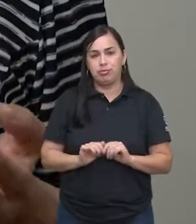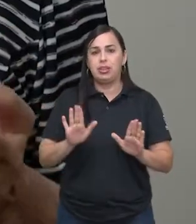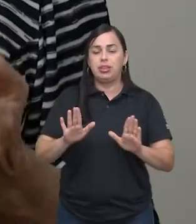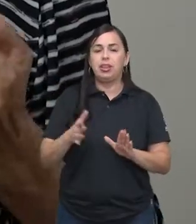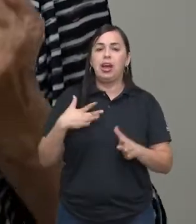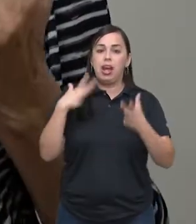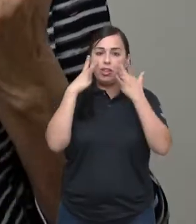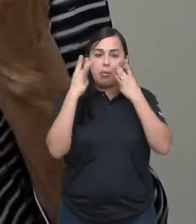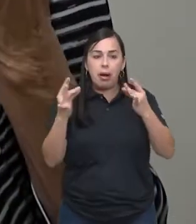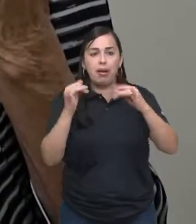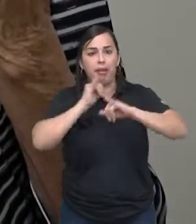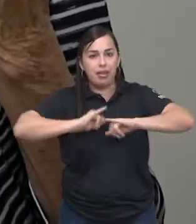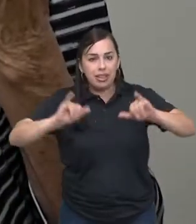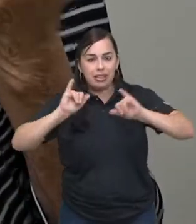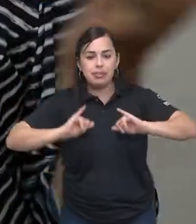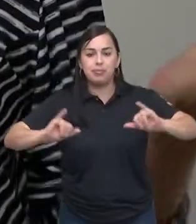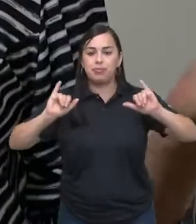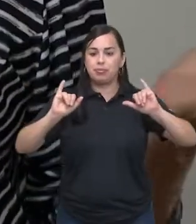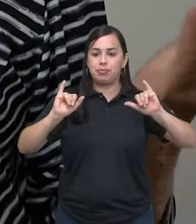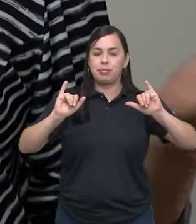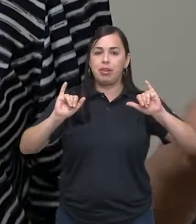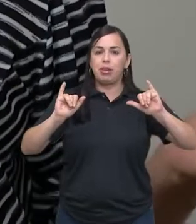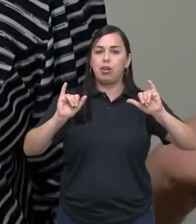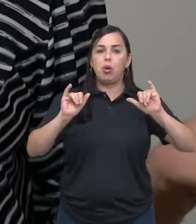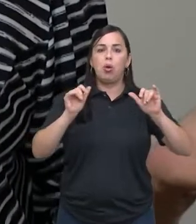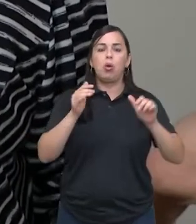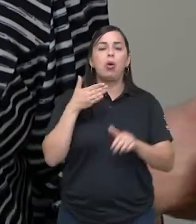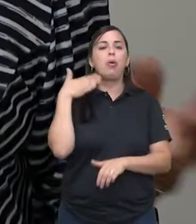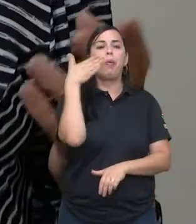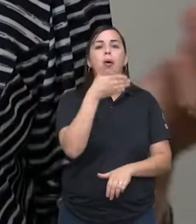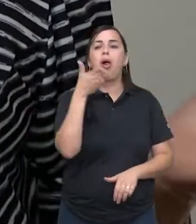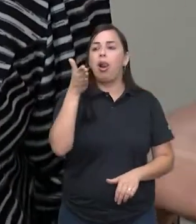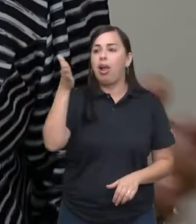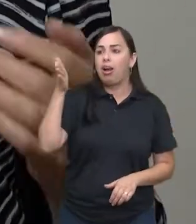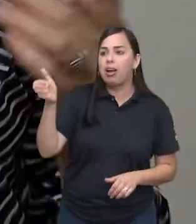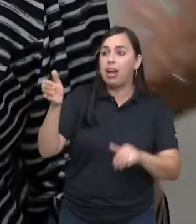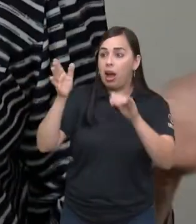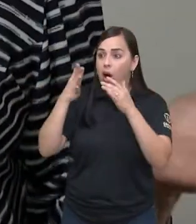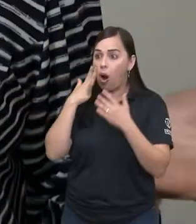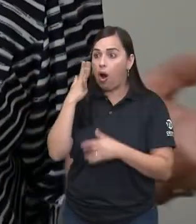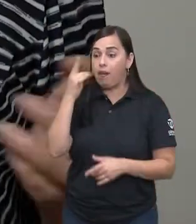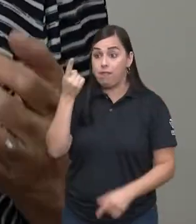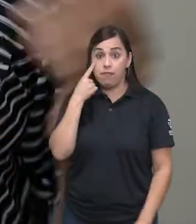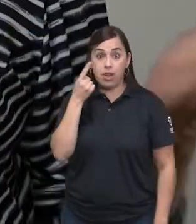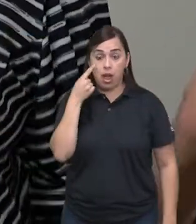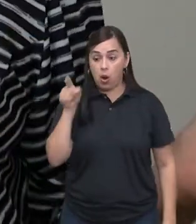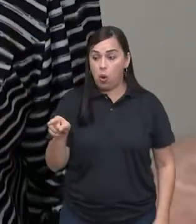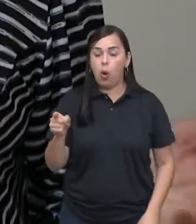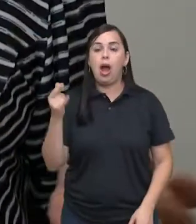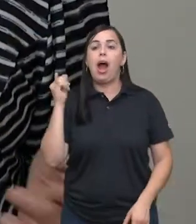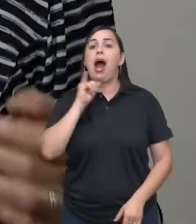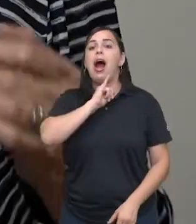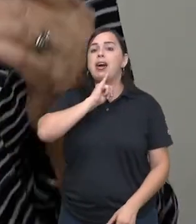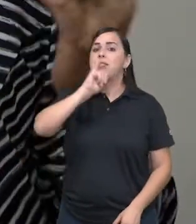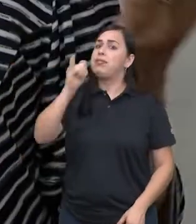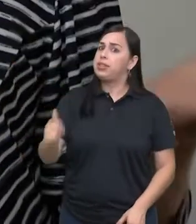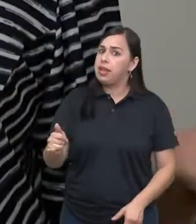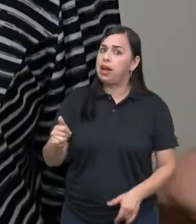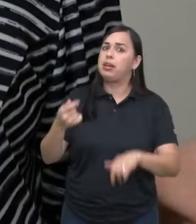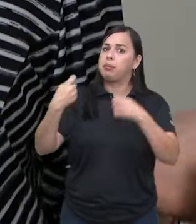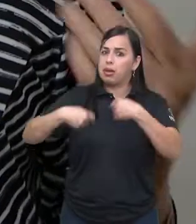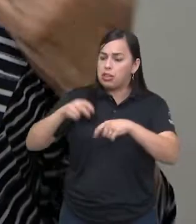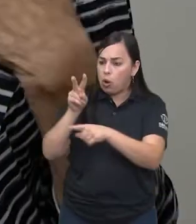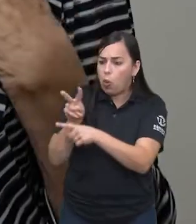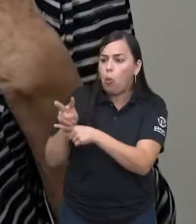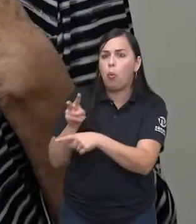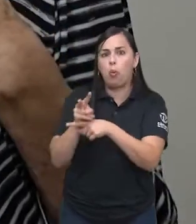estar chamando a atenção, todos os lugares que a gente for, que vê alguma coisa, avisar os moradores, se